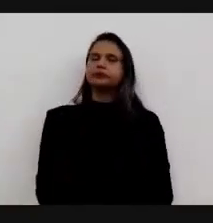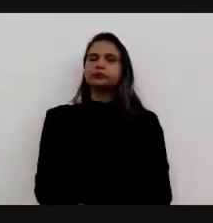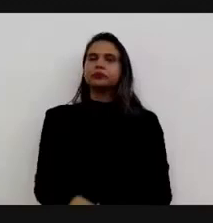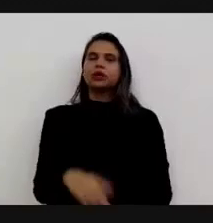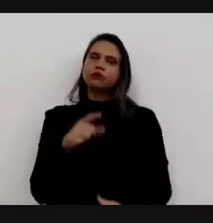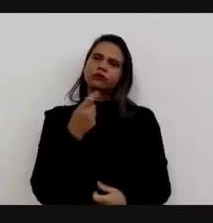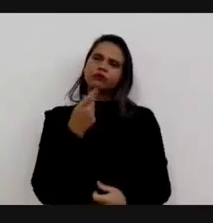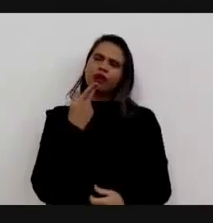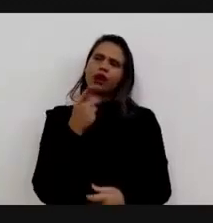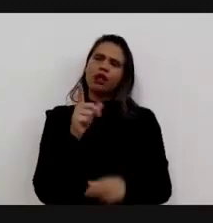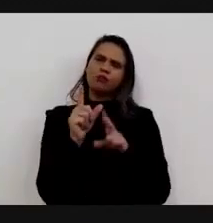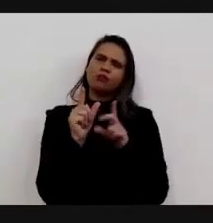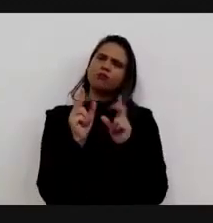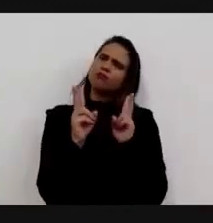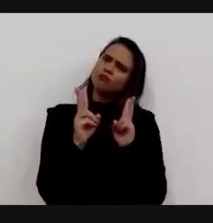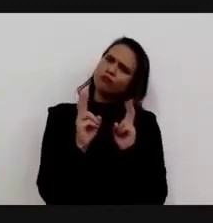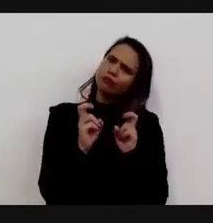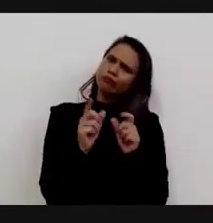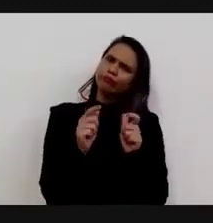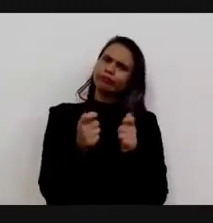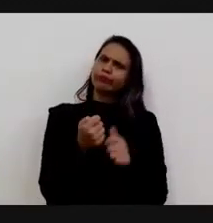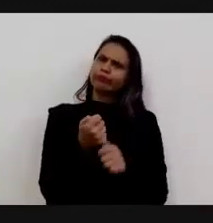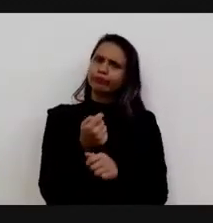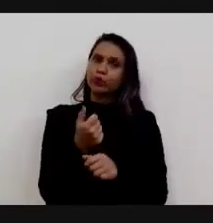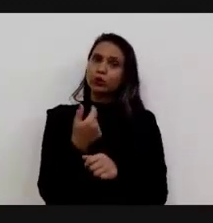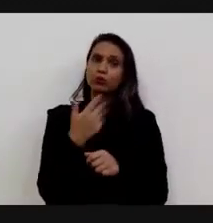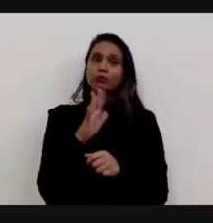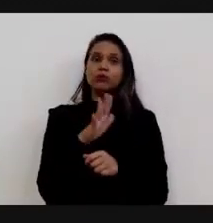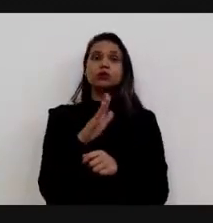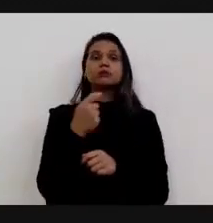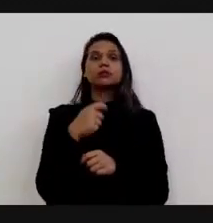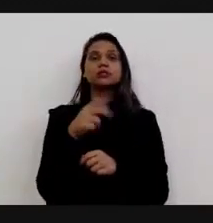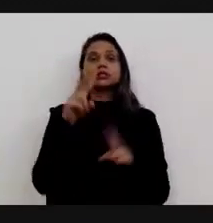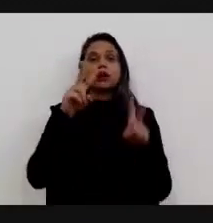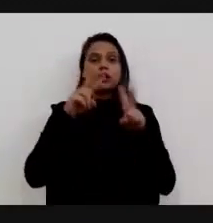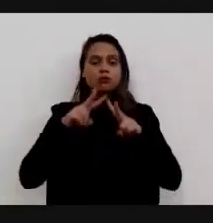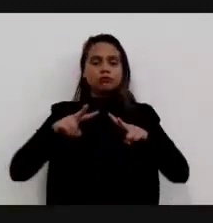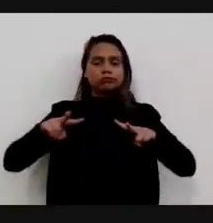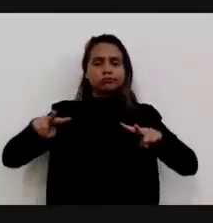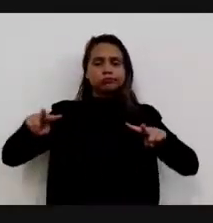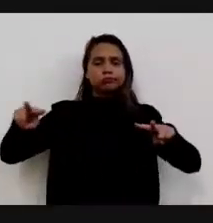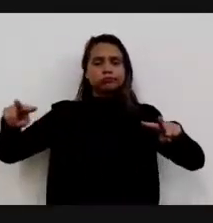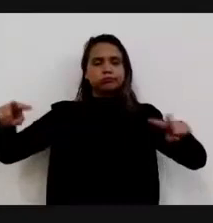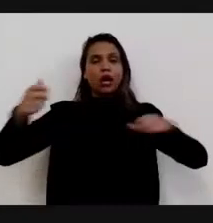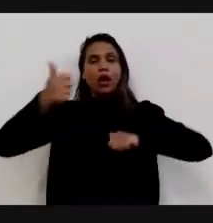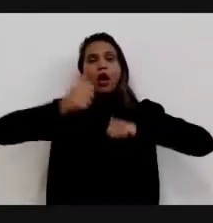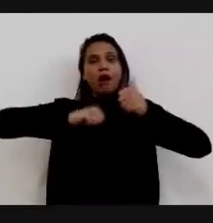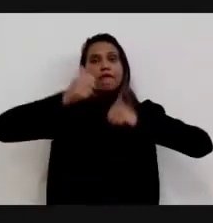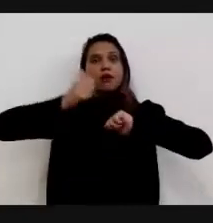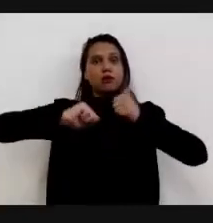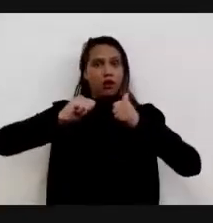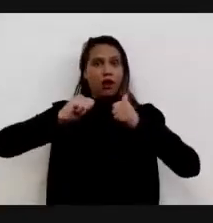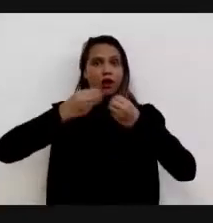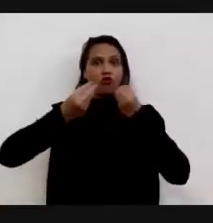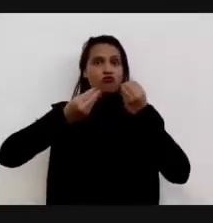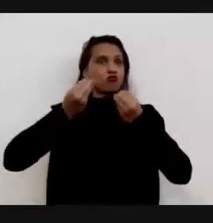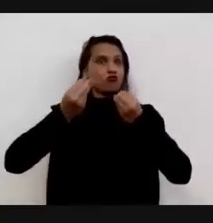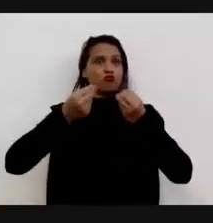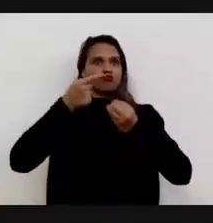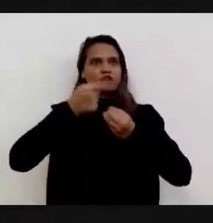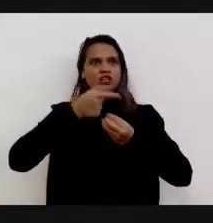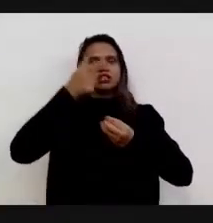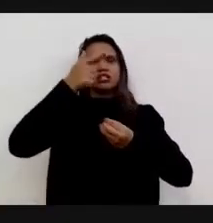no todo nós precisamos avaliar como esse indivíduo está reagindo e como ele está sintetizando